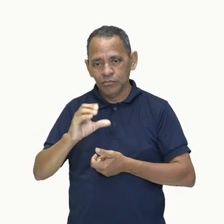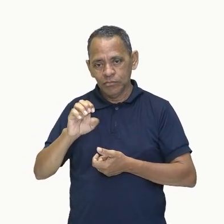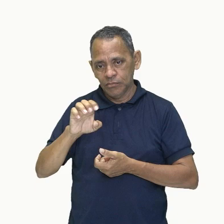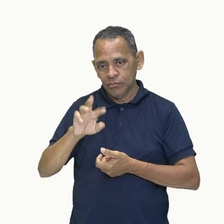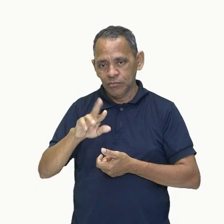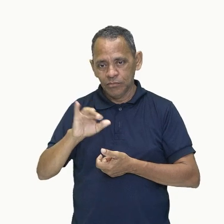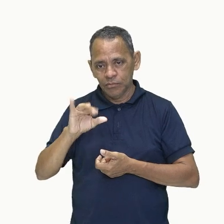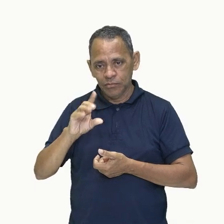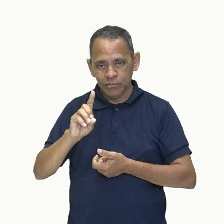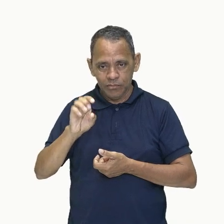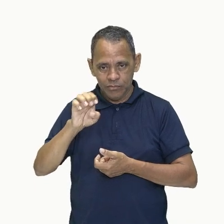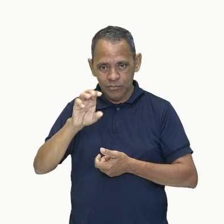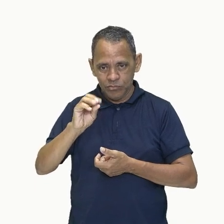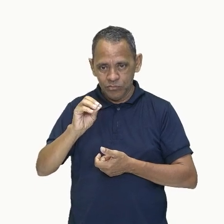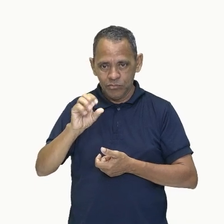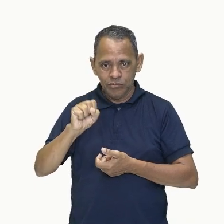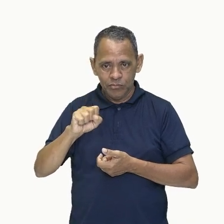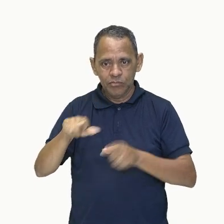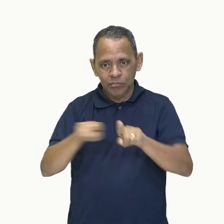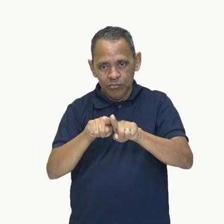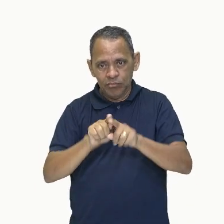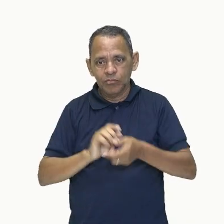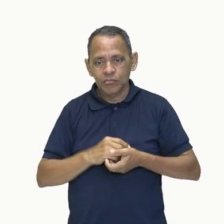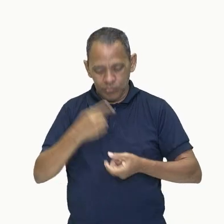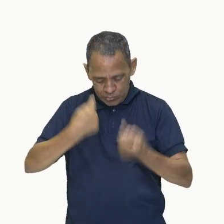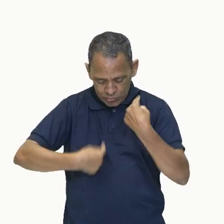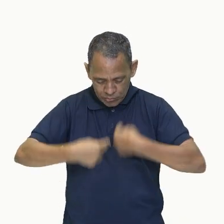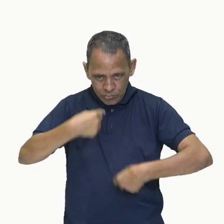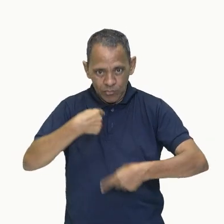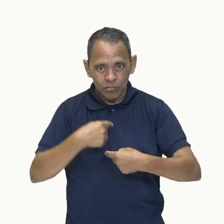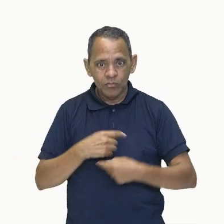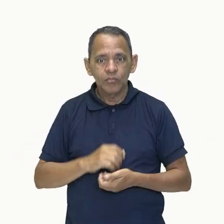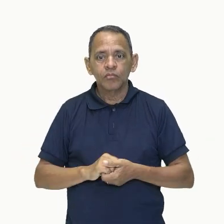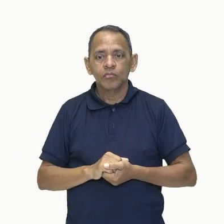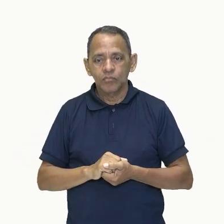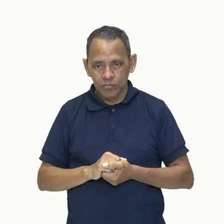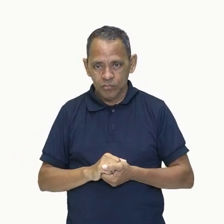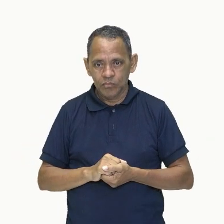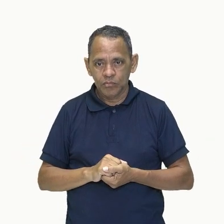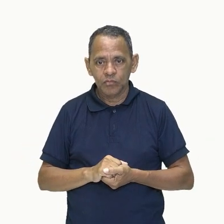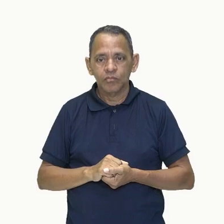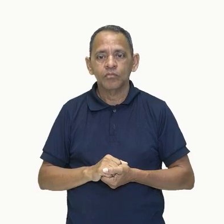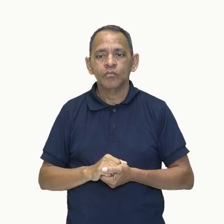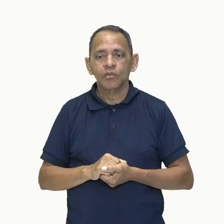delgado, né? Sempre que você vê aqui substâncias